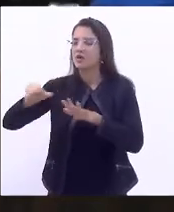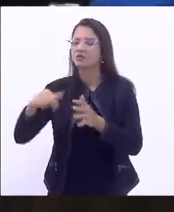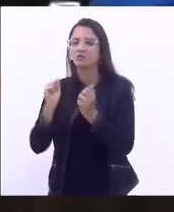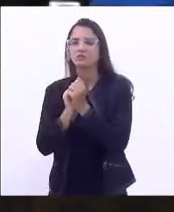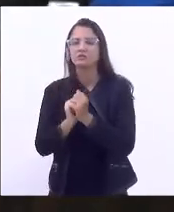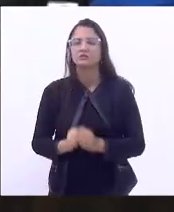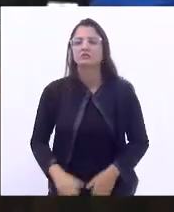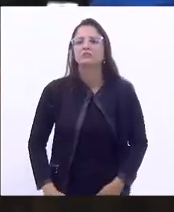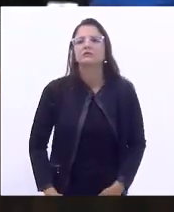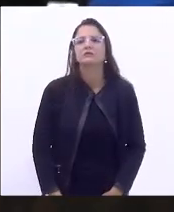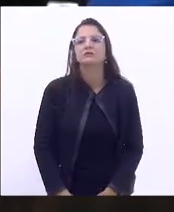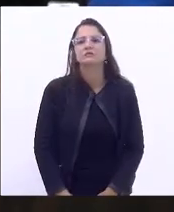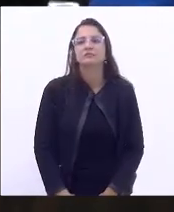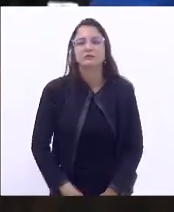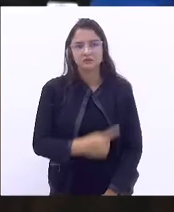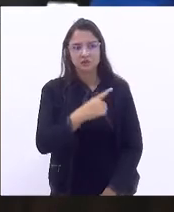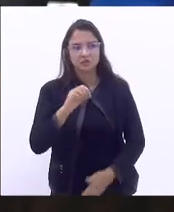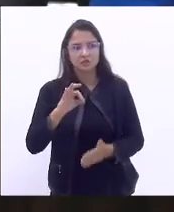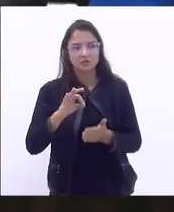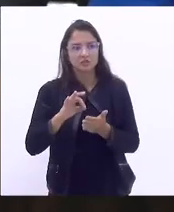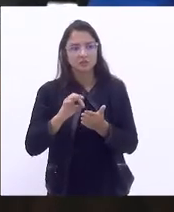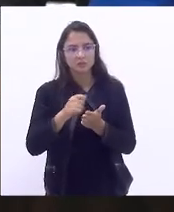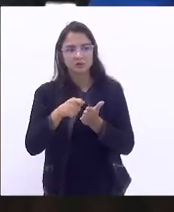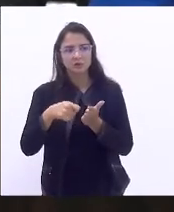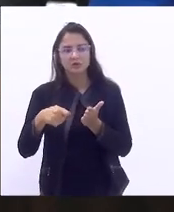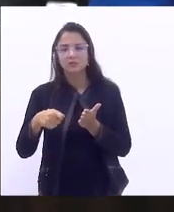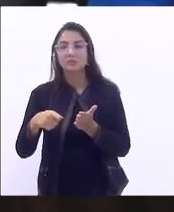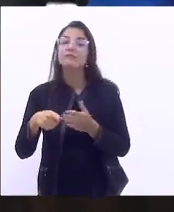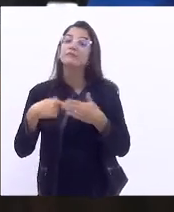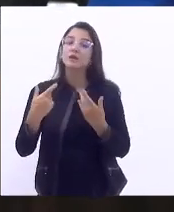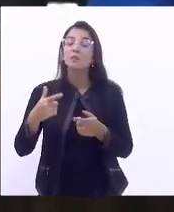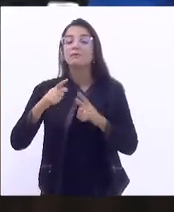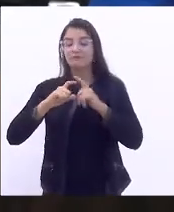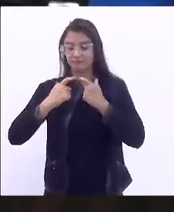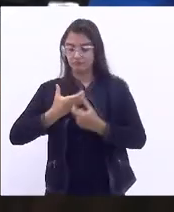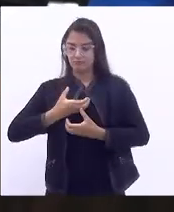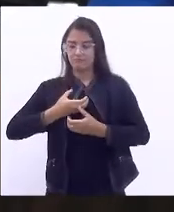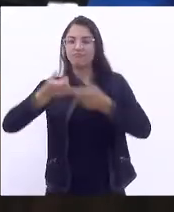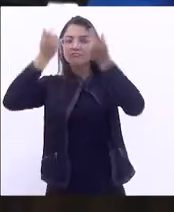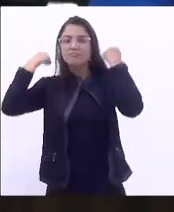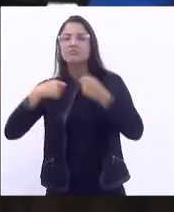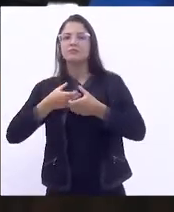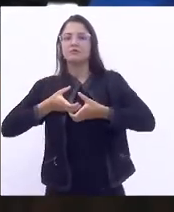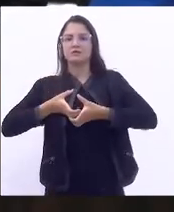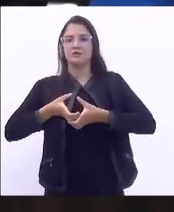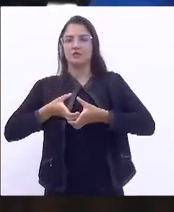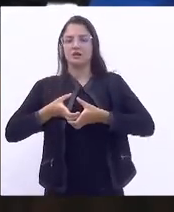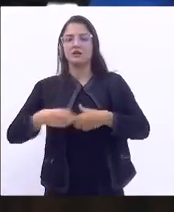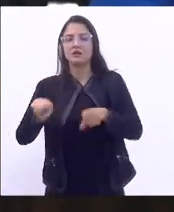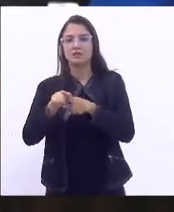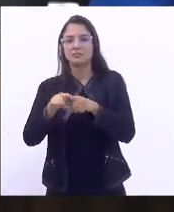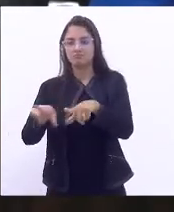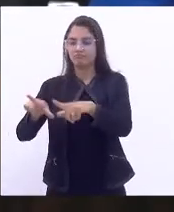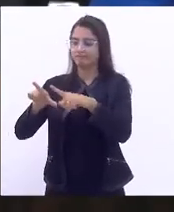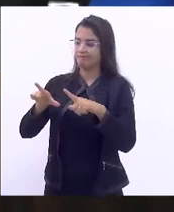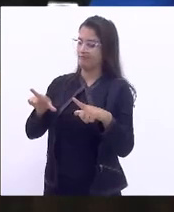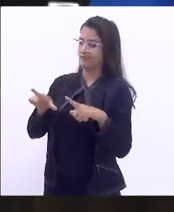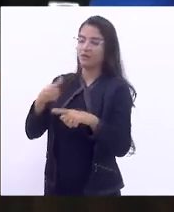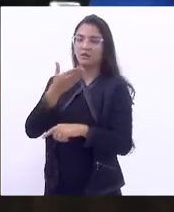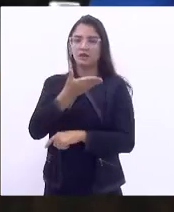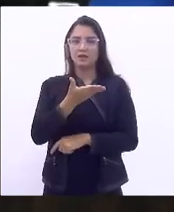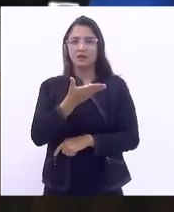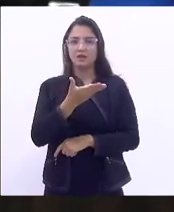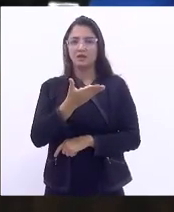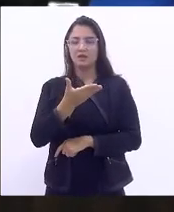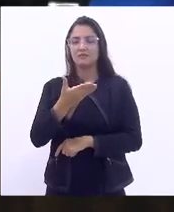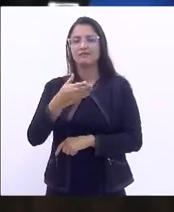Ali, ó. Marquinhos está anotando. Que concede a medalha Tiradentes, seu respectivo diploma, ao desembargador, presidente do TJ,